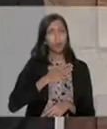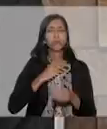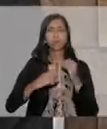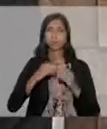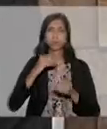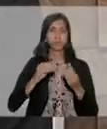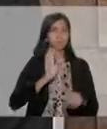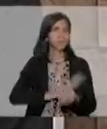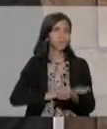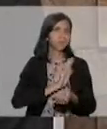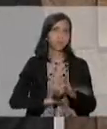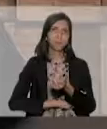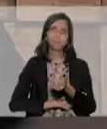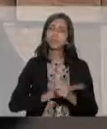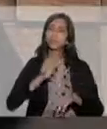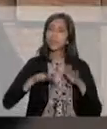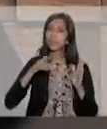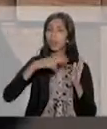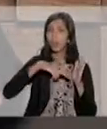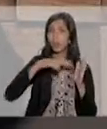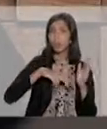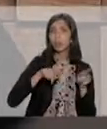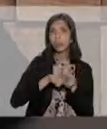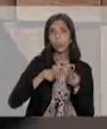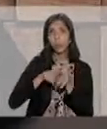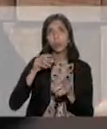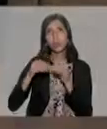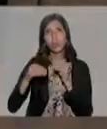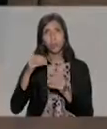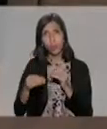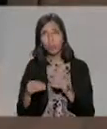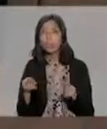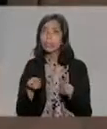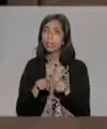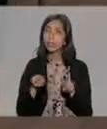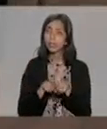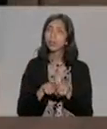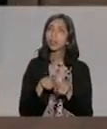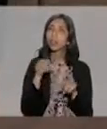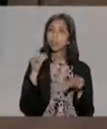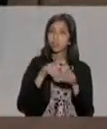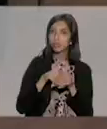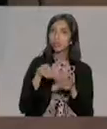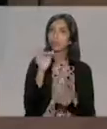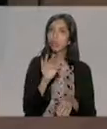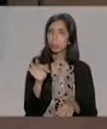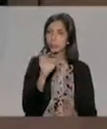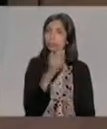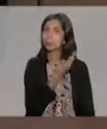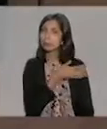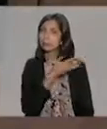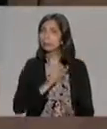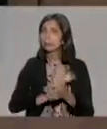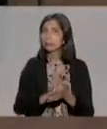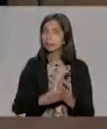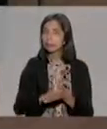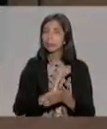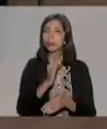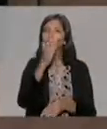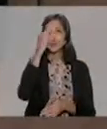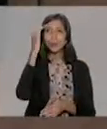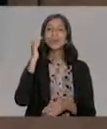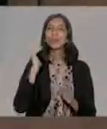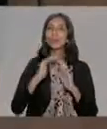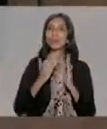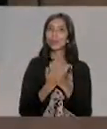noveleira? Muito, muito. Mesmo lendo muito, eu gostava muito de E mesmo na universidade? Porque há um certo preconceito, né? Sim, você sabe que o